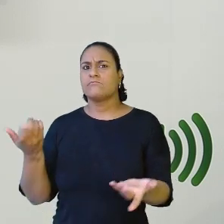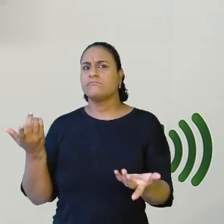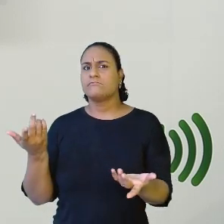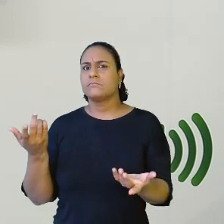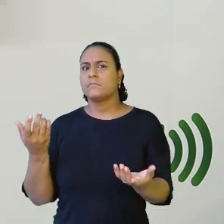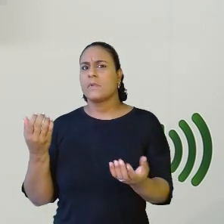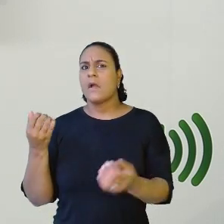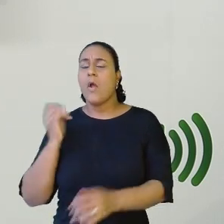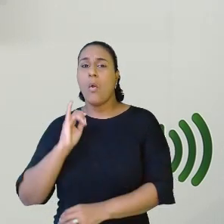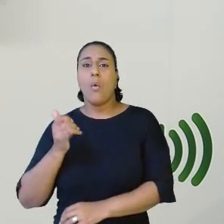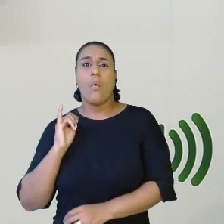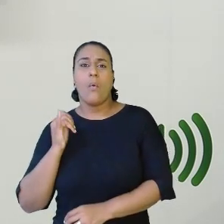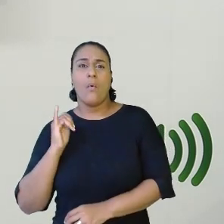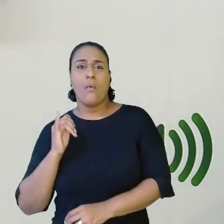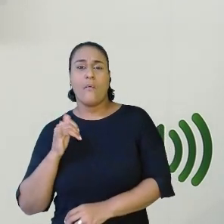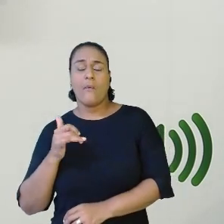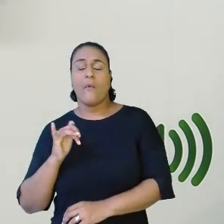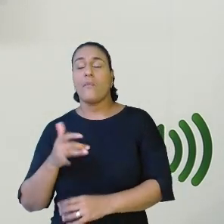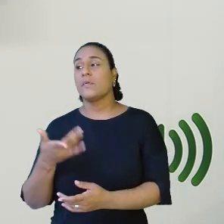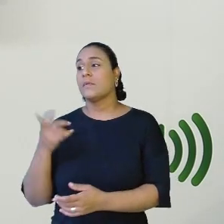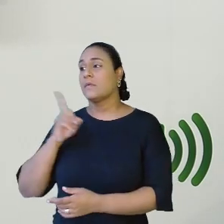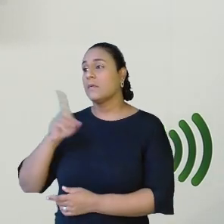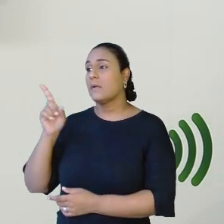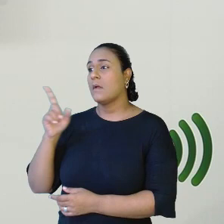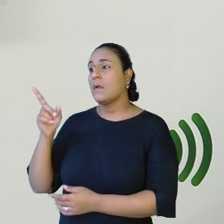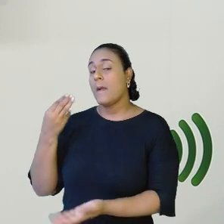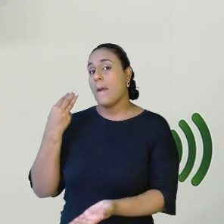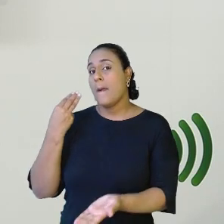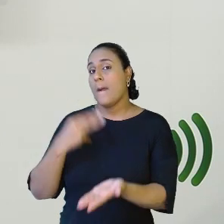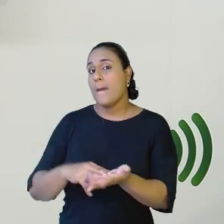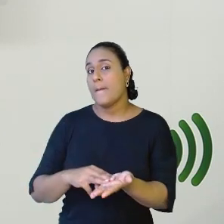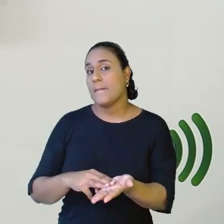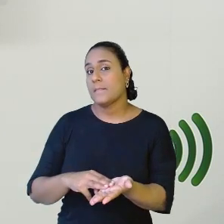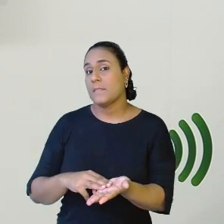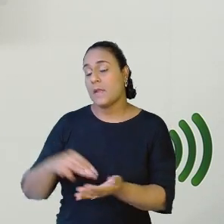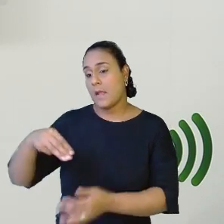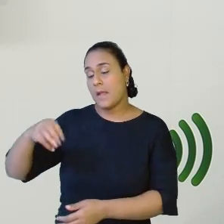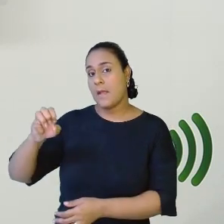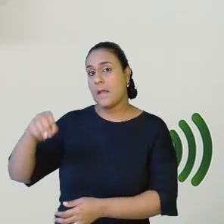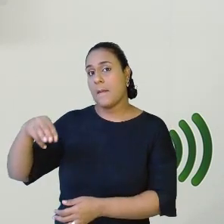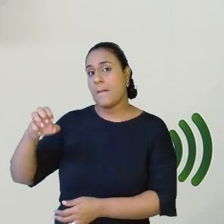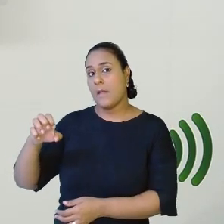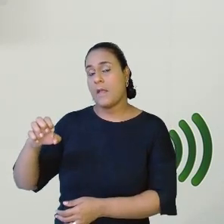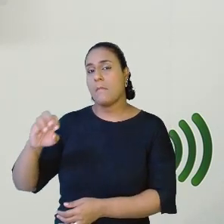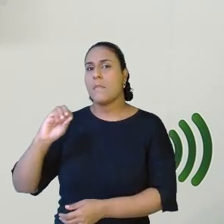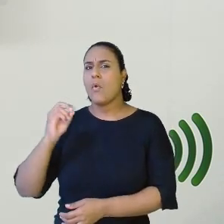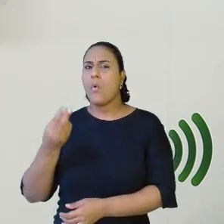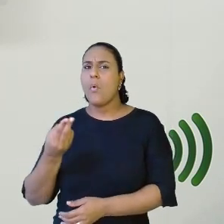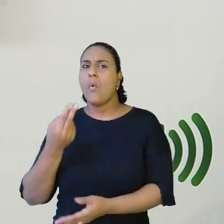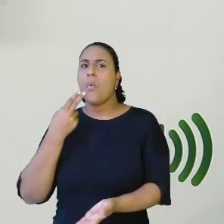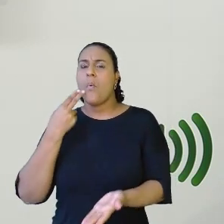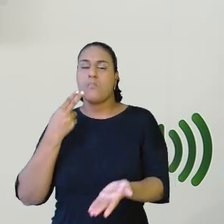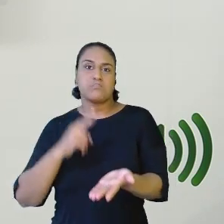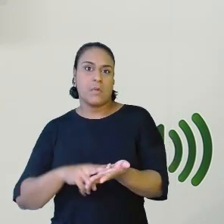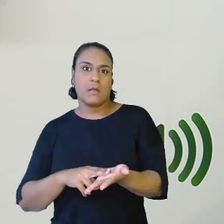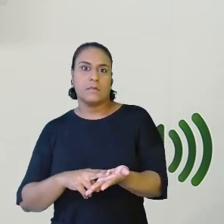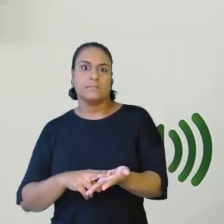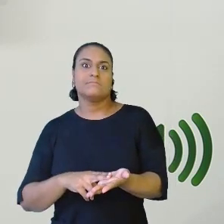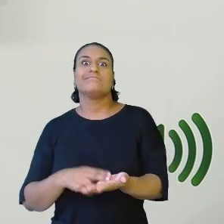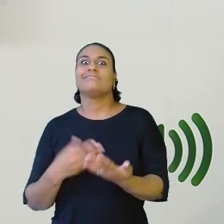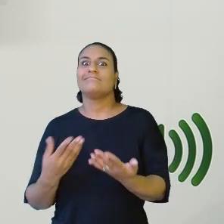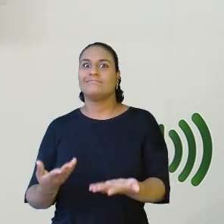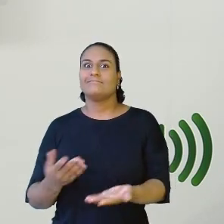bilhete? Qual desses aí é um gênero digital? Ora, eu acabei de falar para vocês sobre ele, sobre